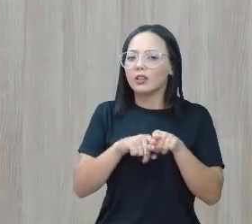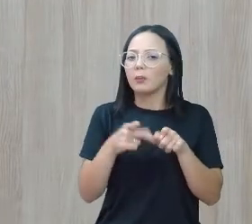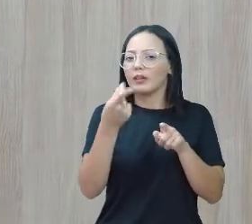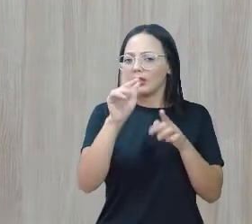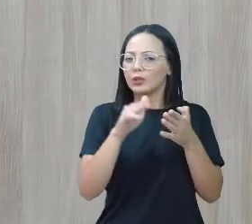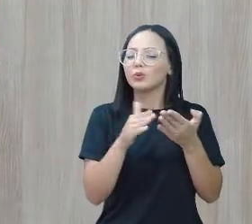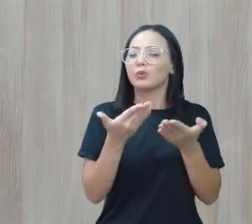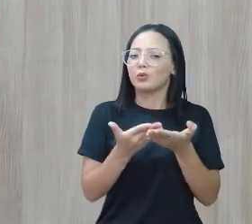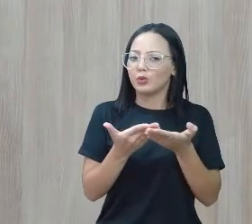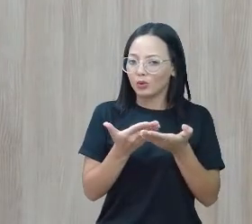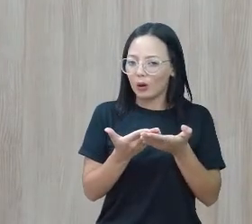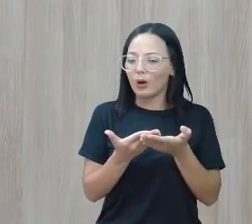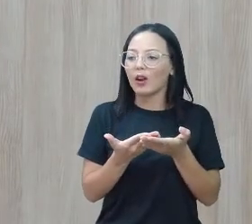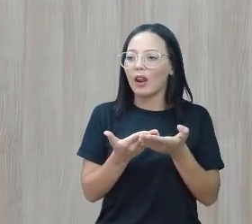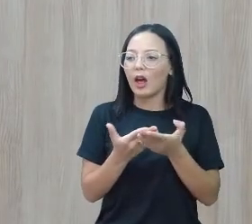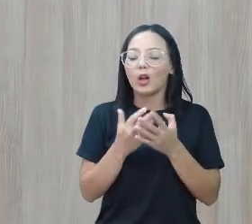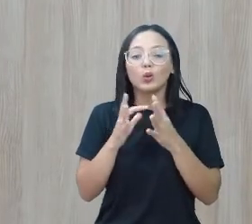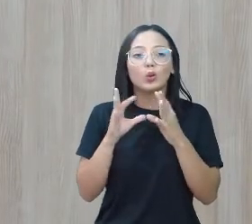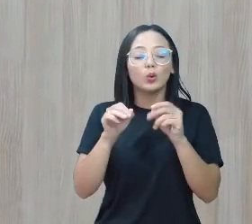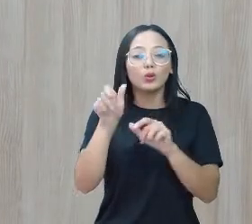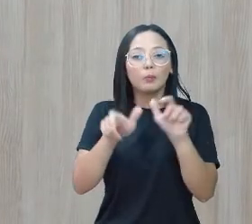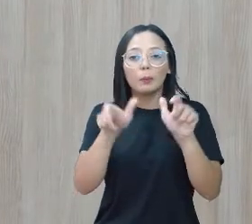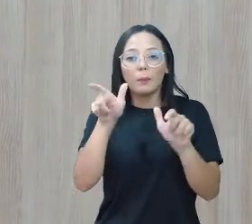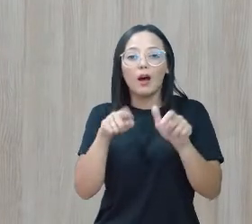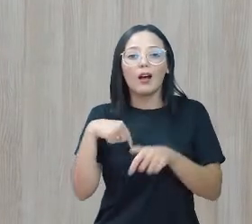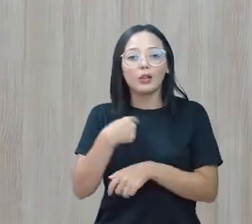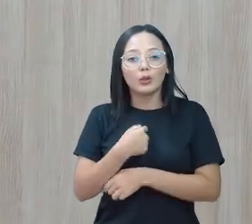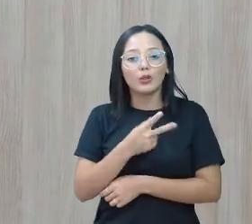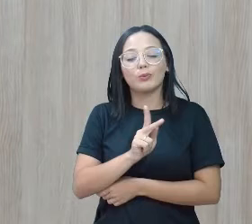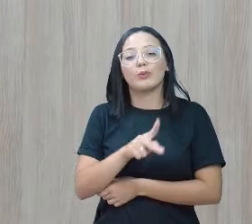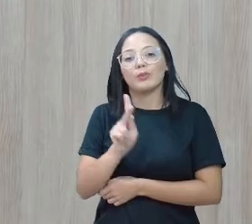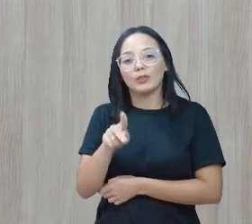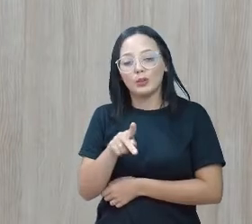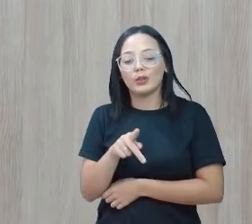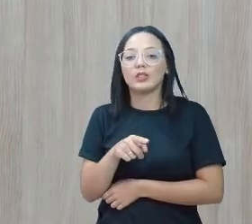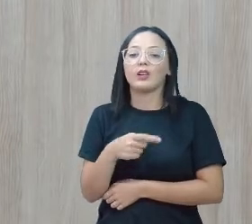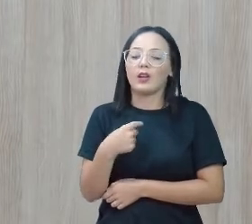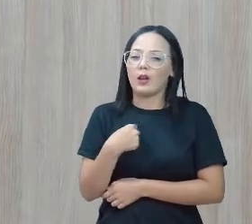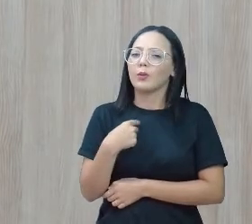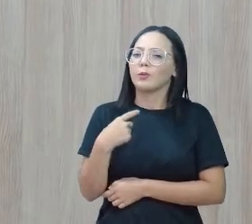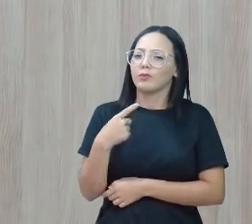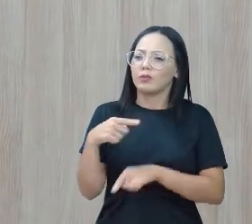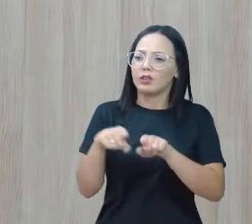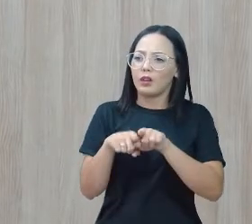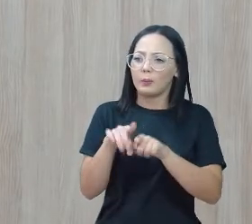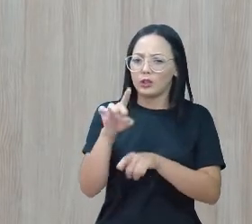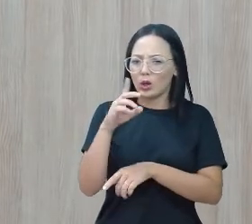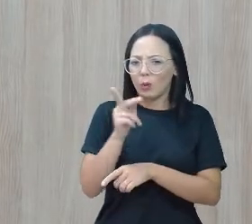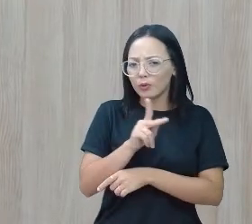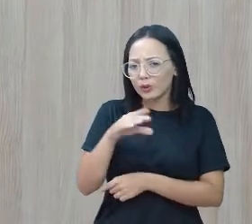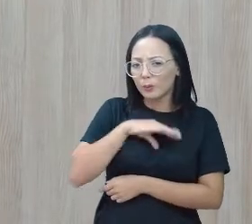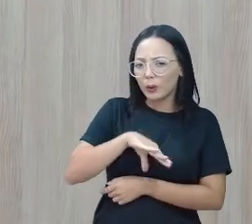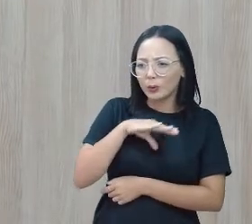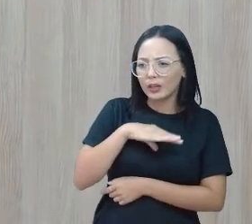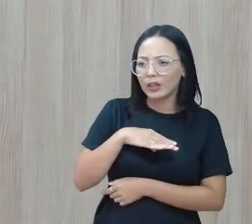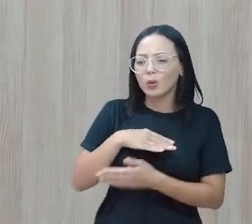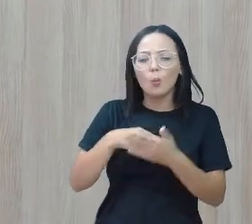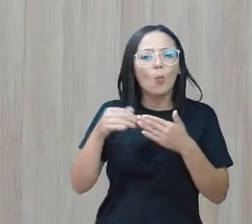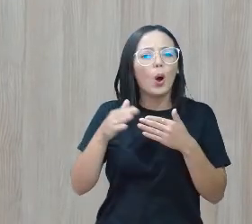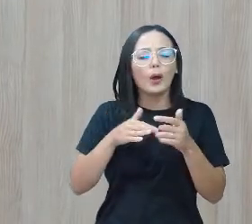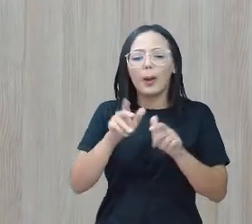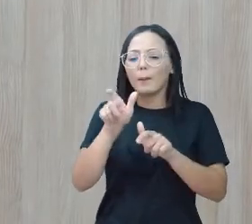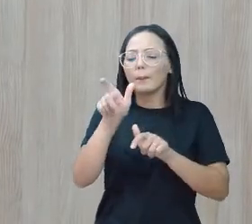sua escola, todos nós, professores, eu acredito que nem só professor de língua portuguesa,